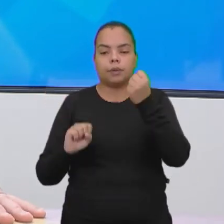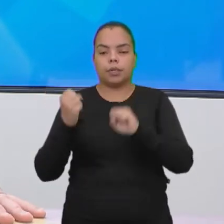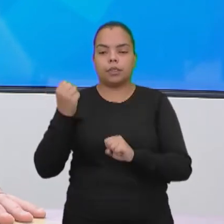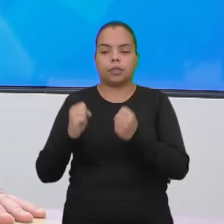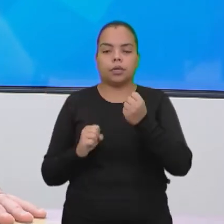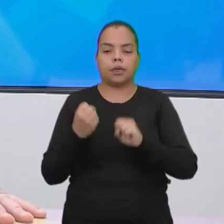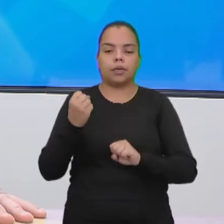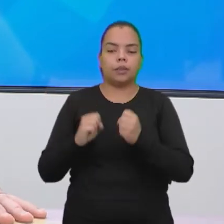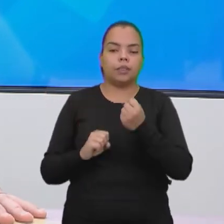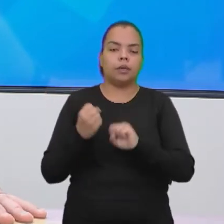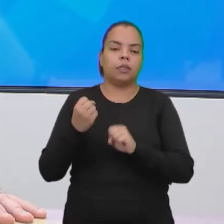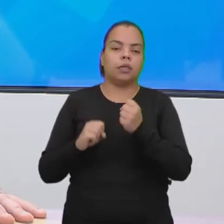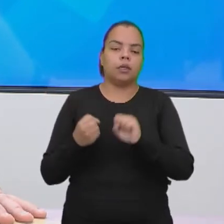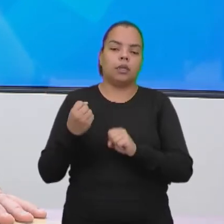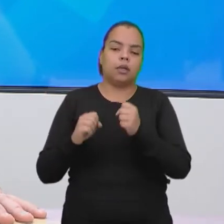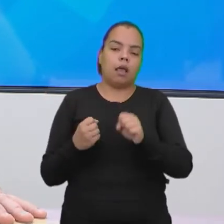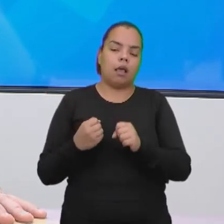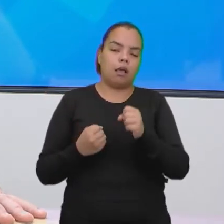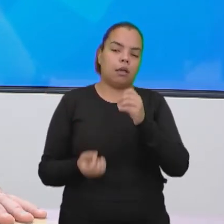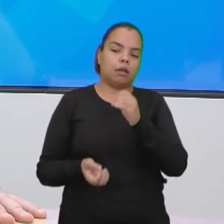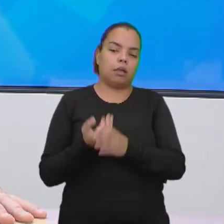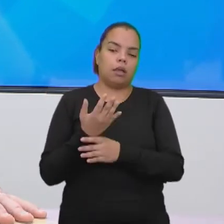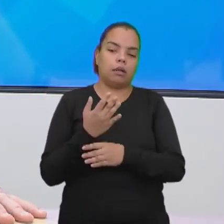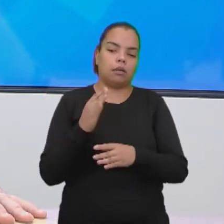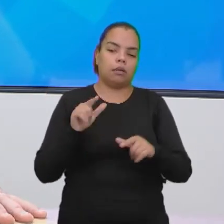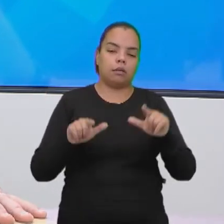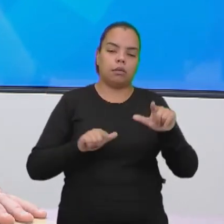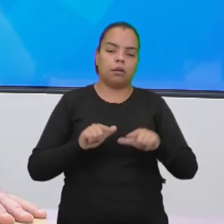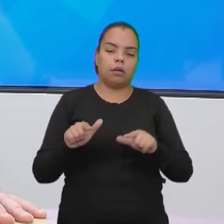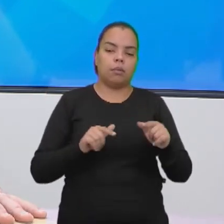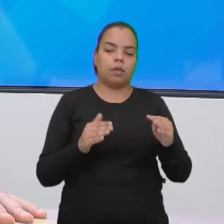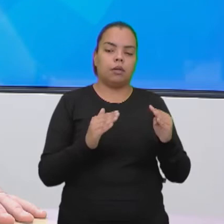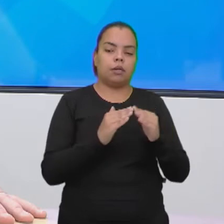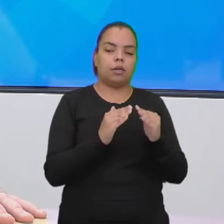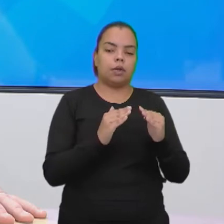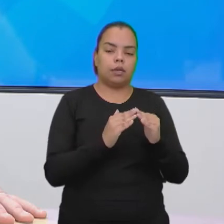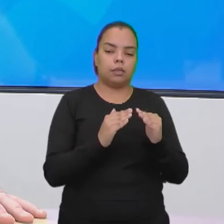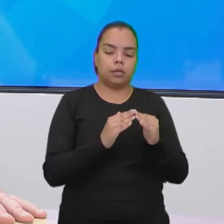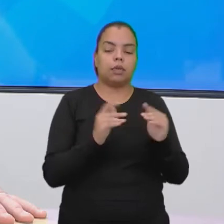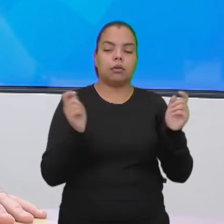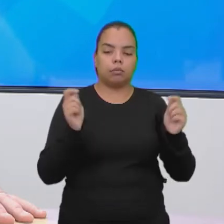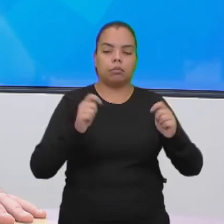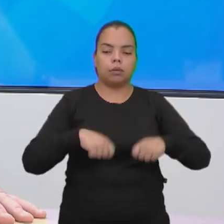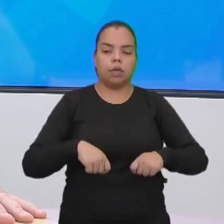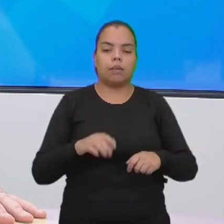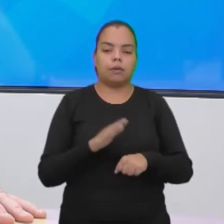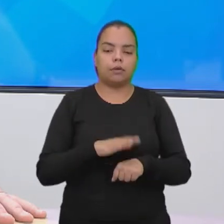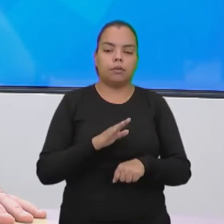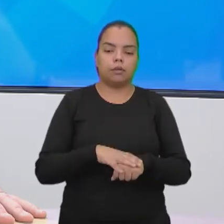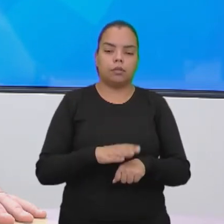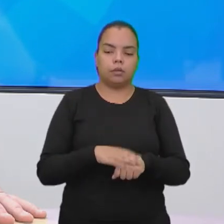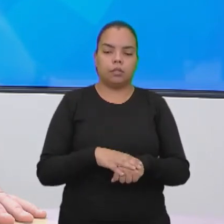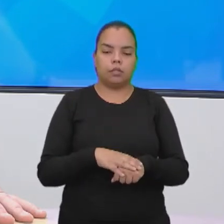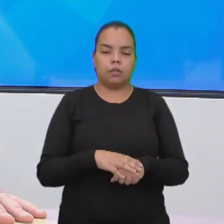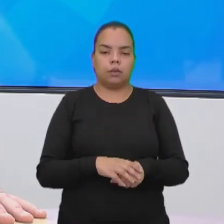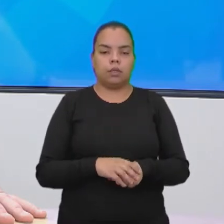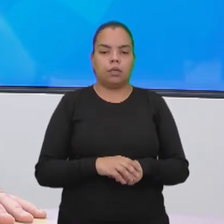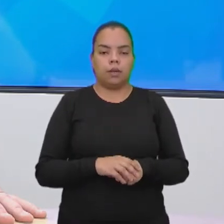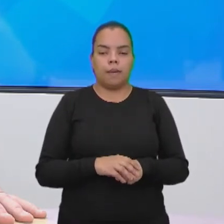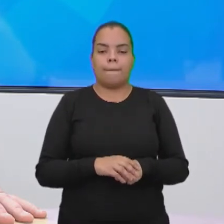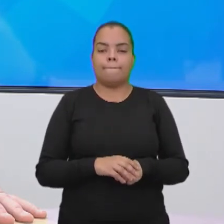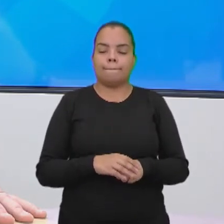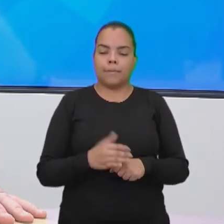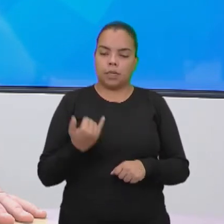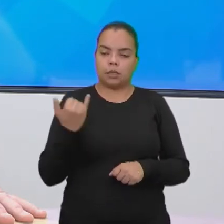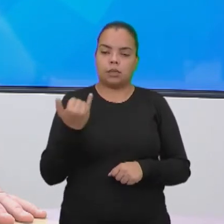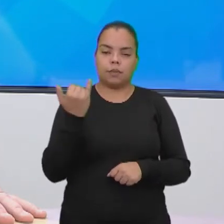adotando, né, o trabalho em casa como, né, um trabalho aí que dá para fazer aí, principalmente as mulheres, que aí elas